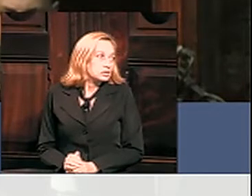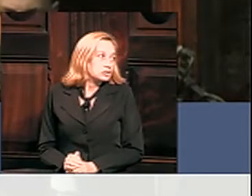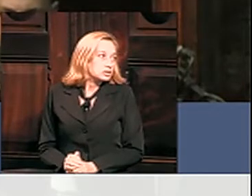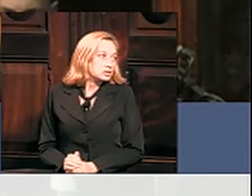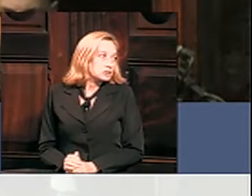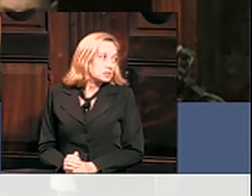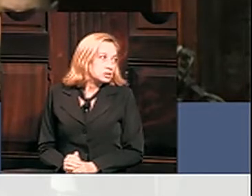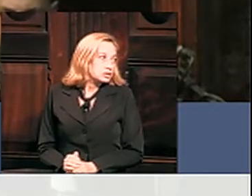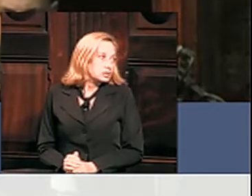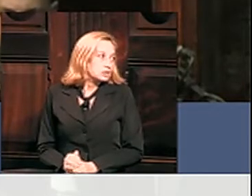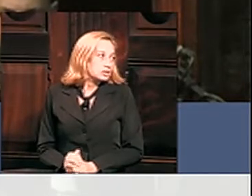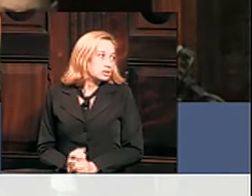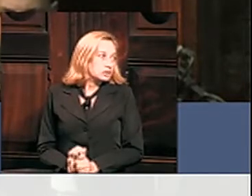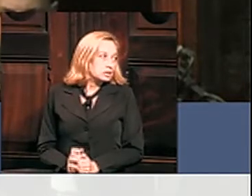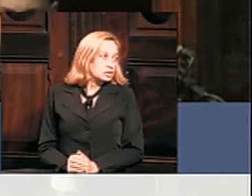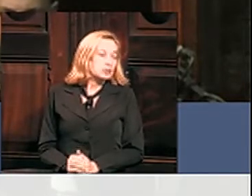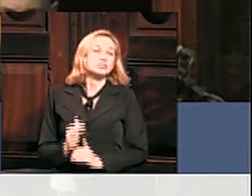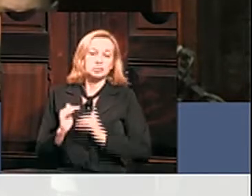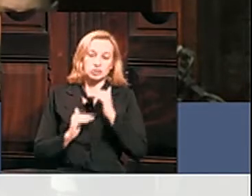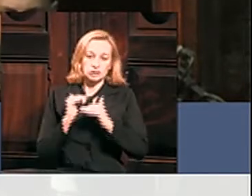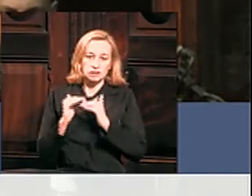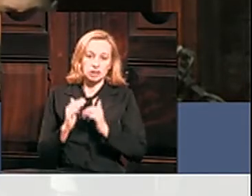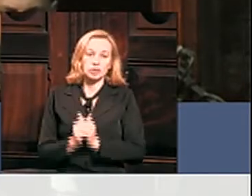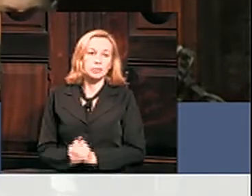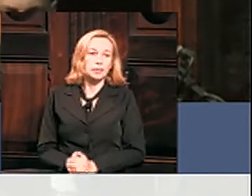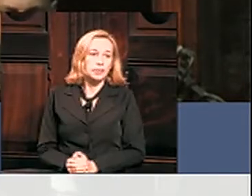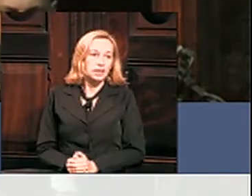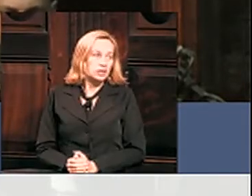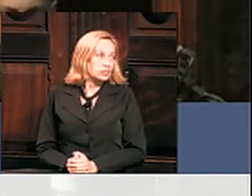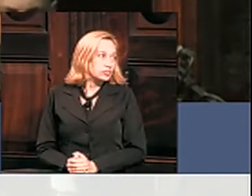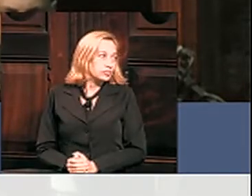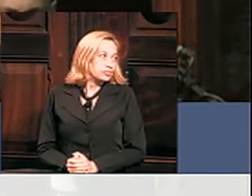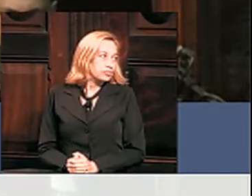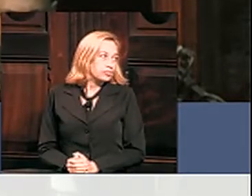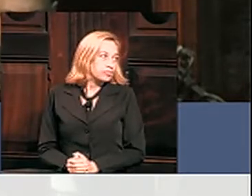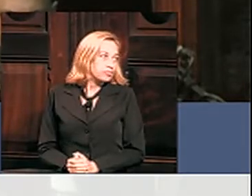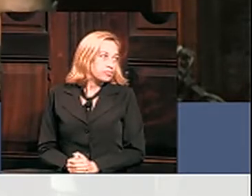hoje e conseguimos avançar. Se não